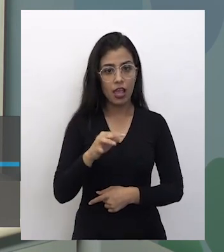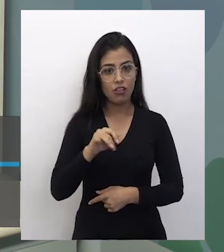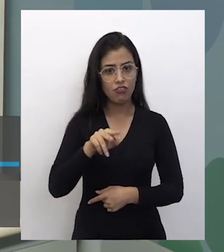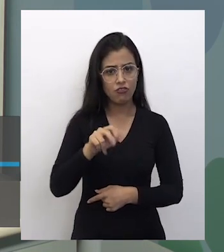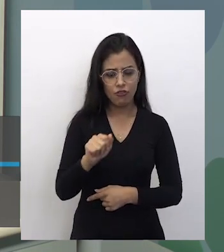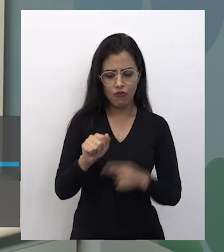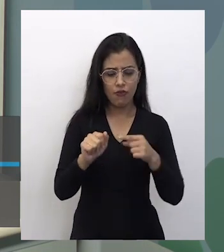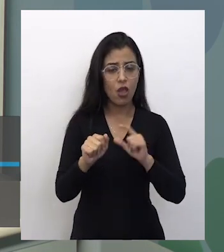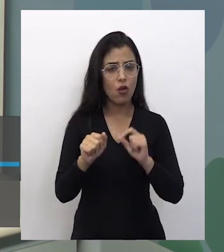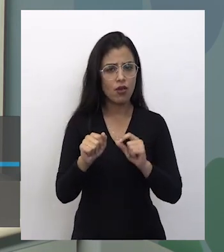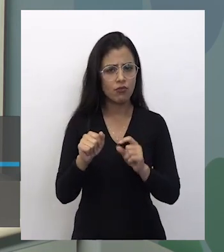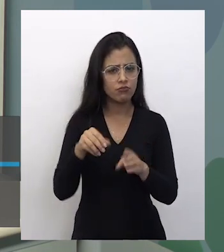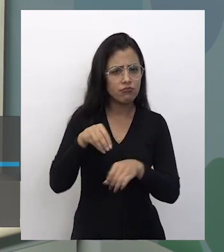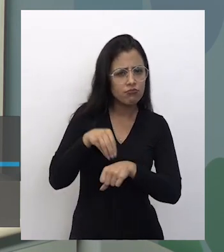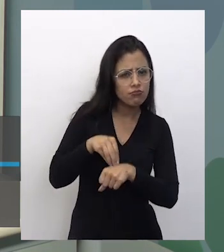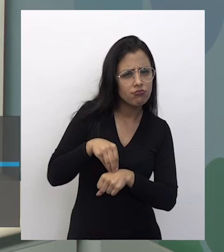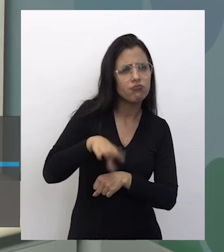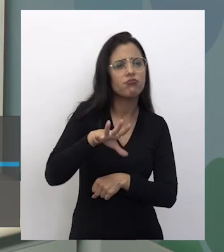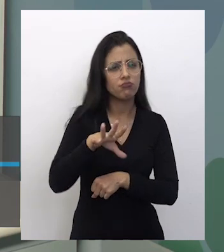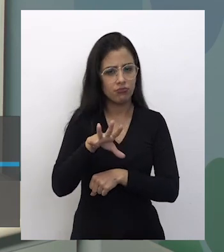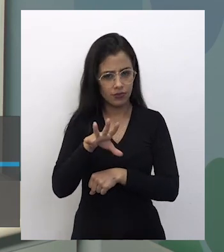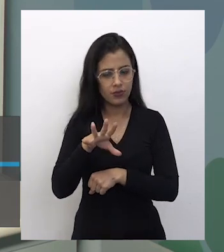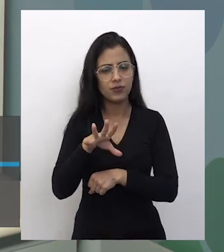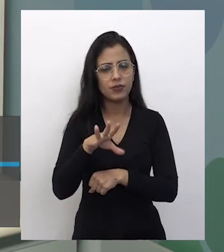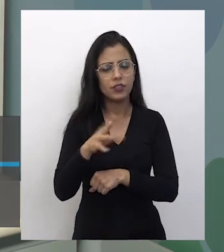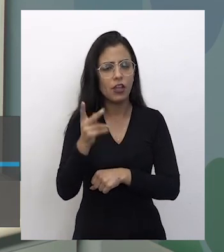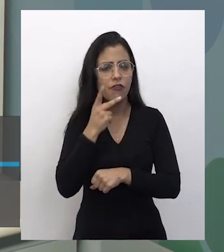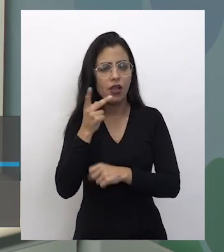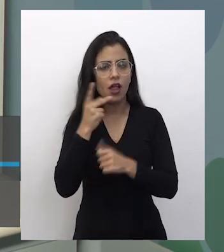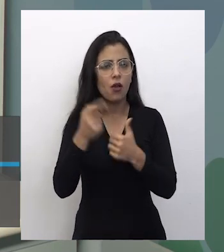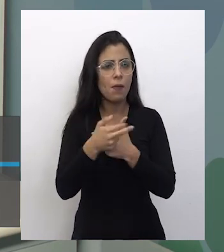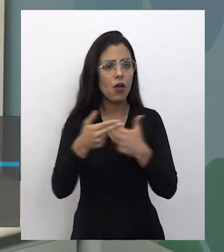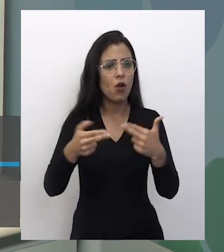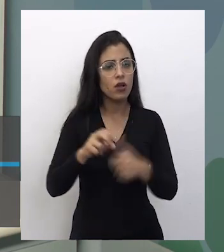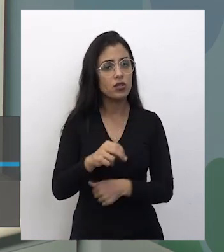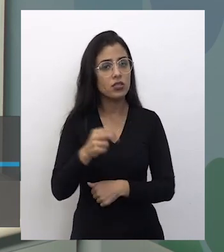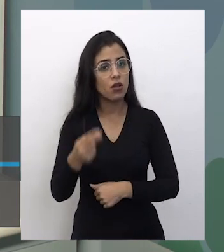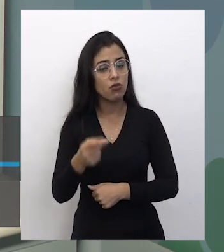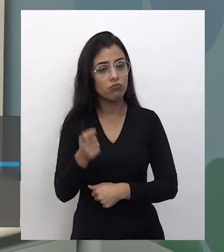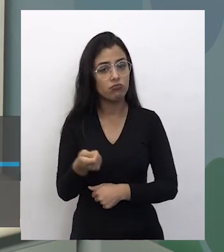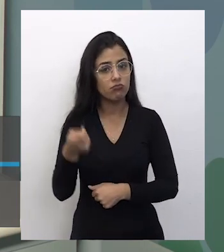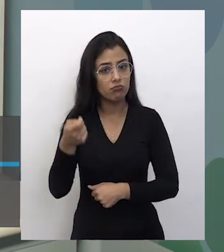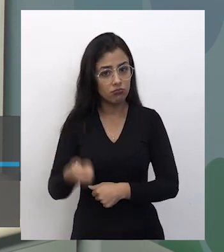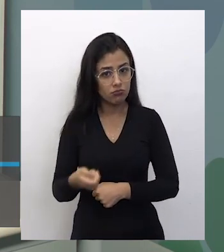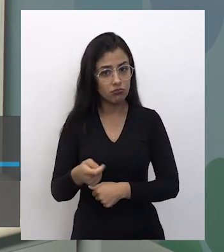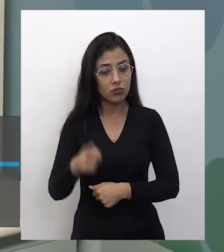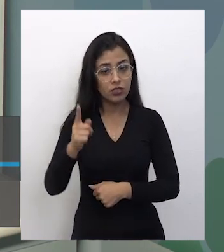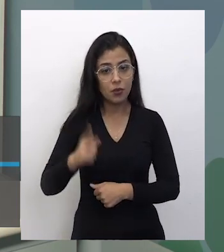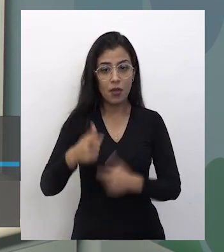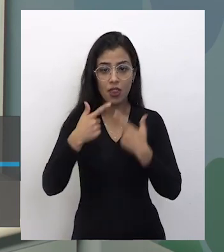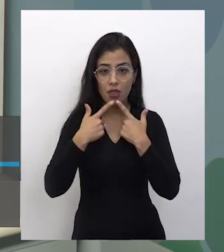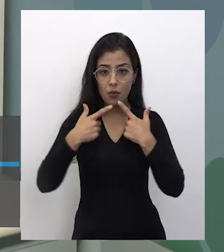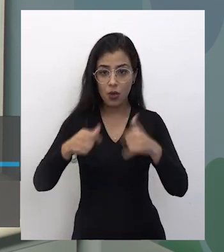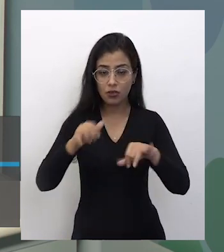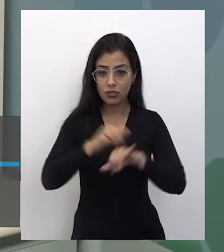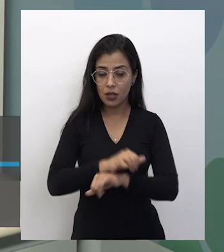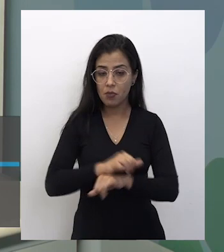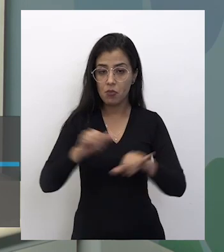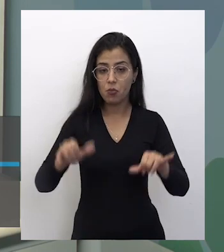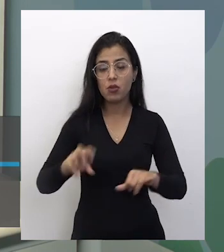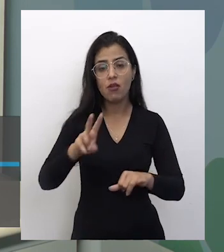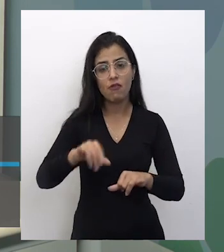dar conselhos, de falar sobre algo, dar uma ordem. Então, na linguagem da propaganda, ela sempre vai ter essa